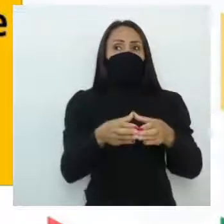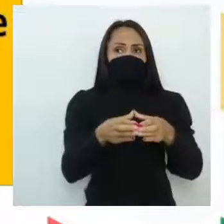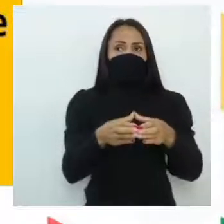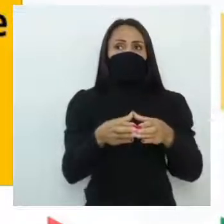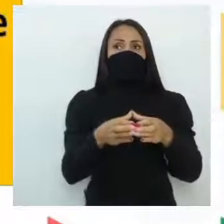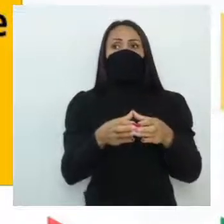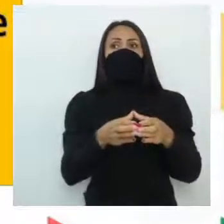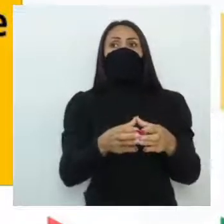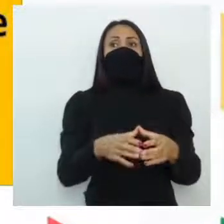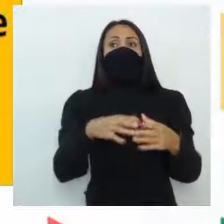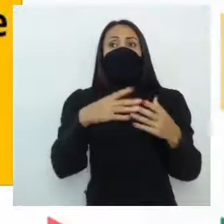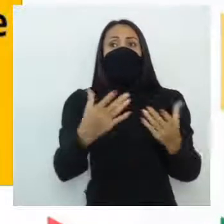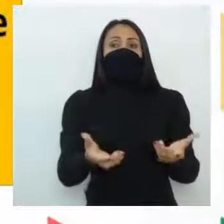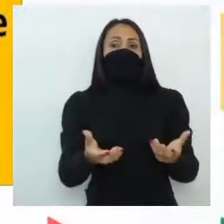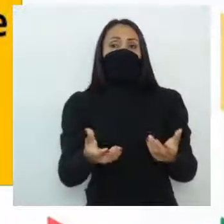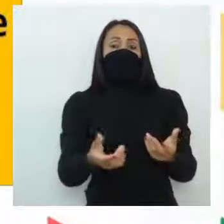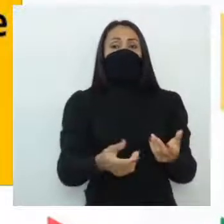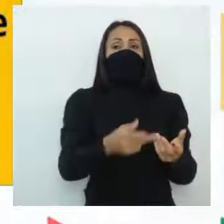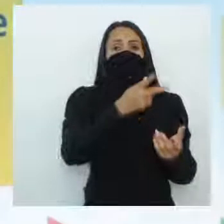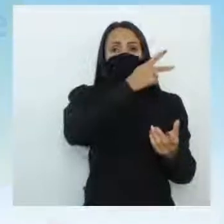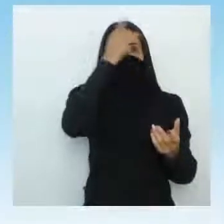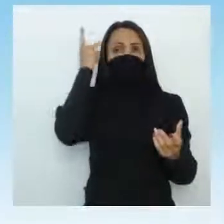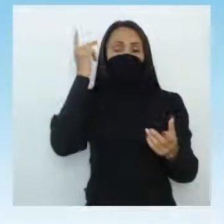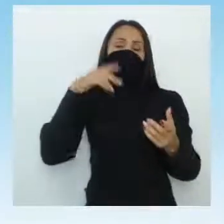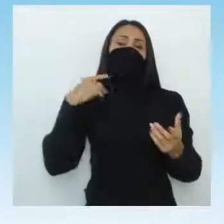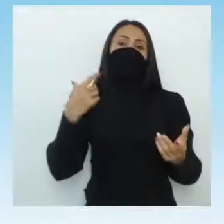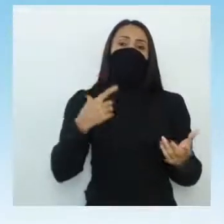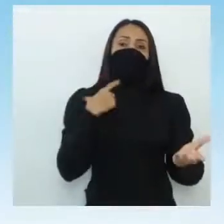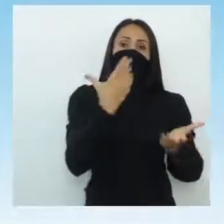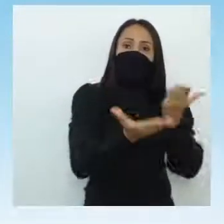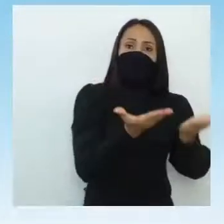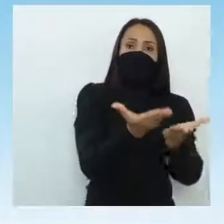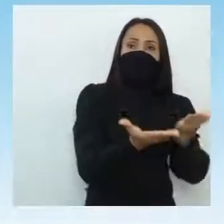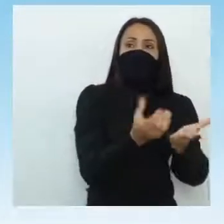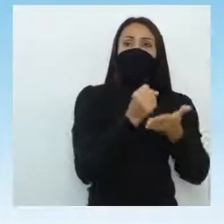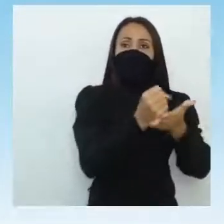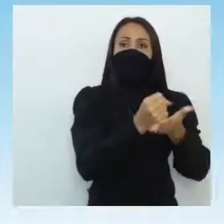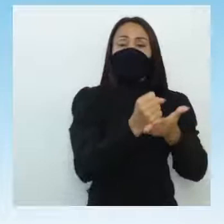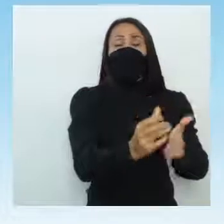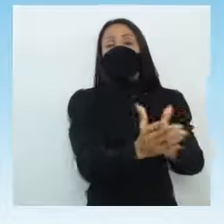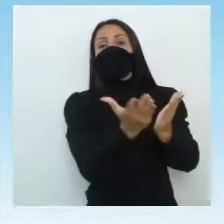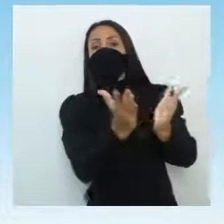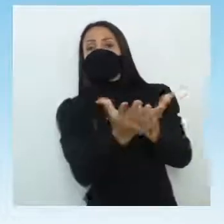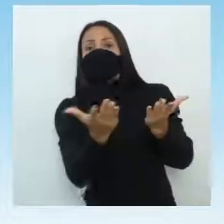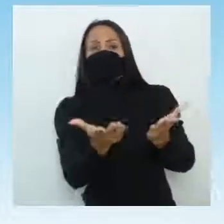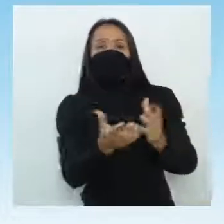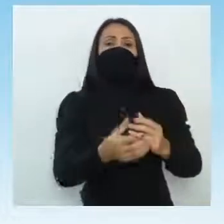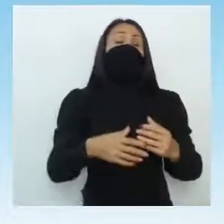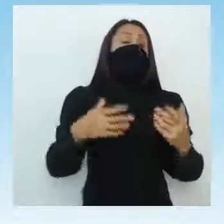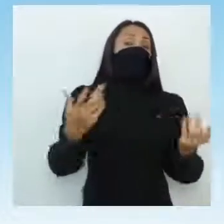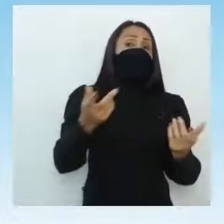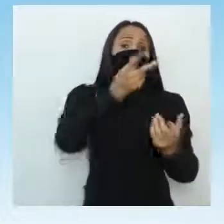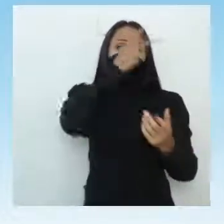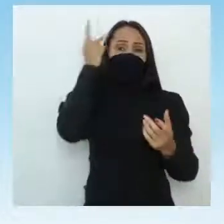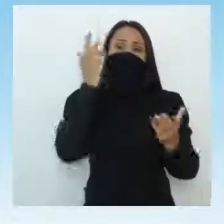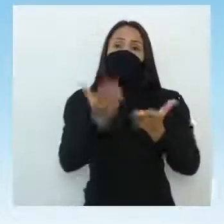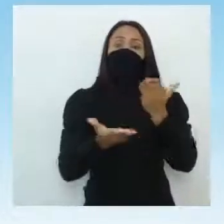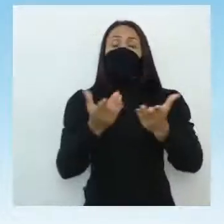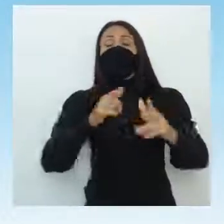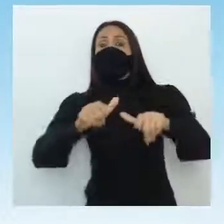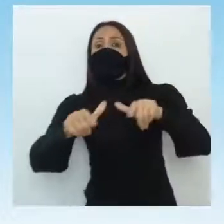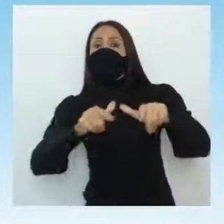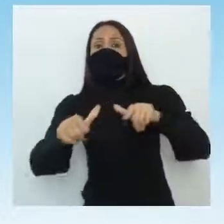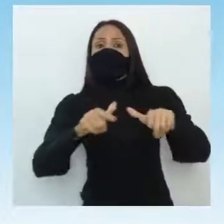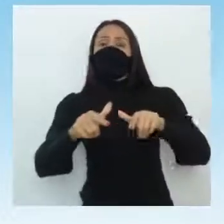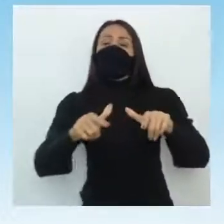das Missionárias da Caridade. Então, vejam só que é uma pessoa que se dedicou ao trabalho com